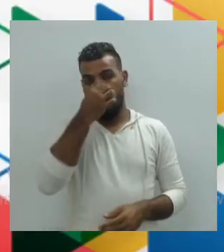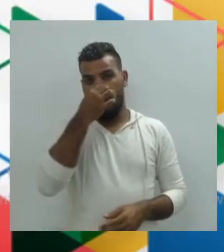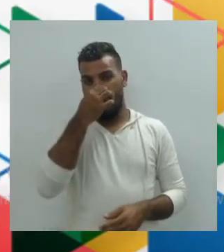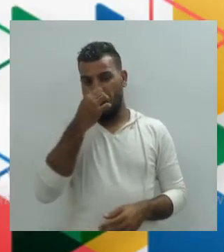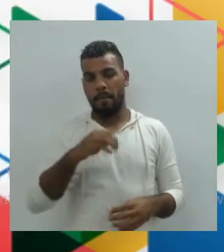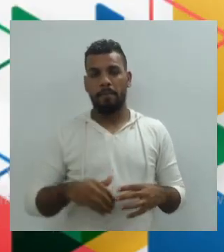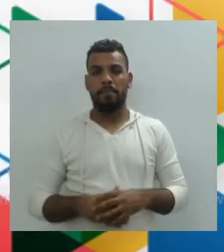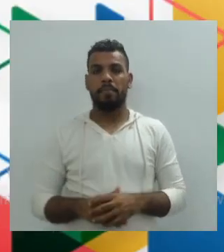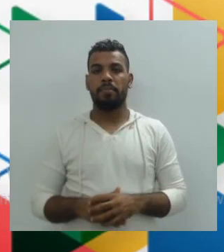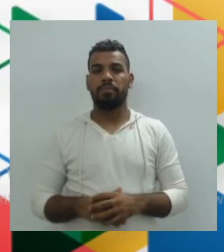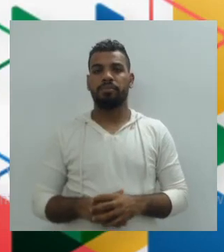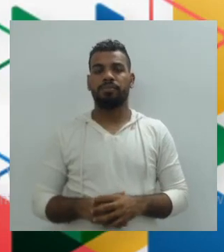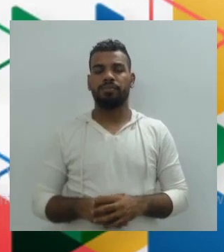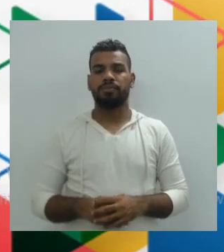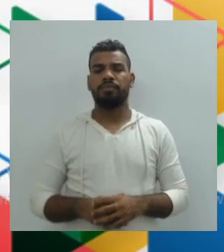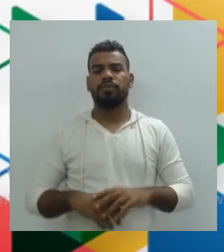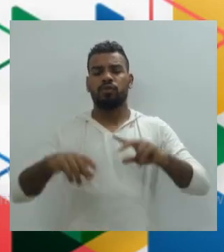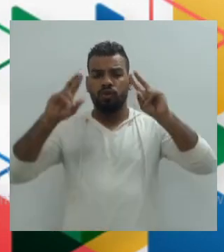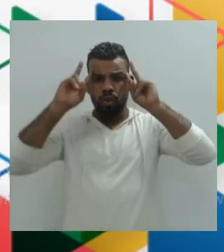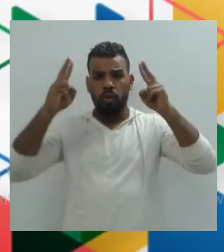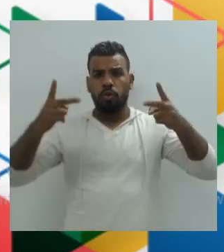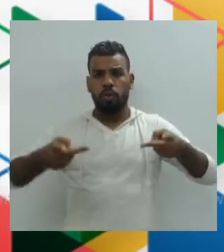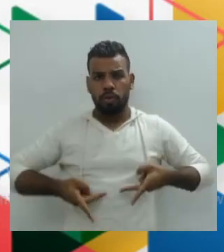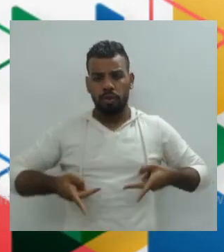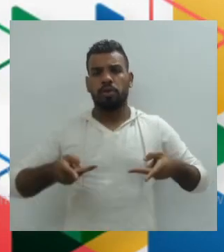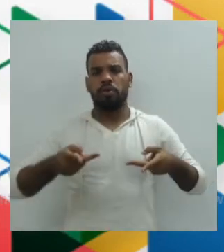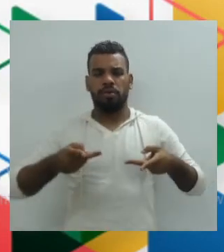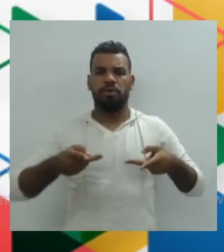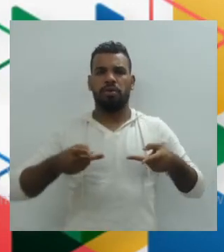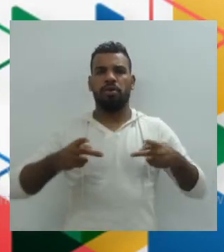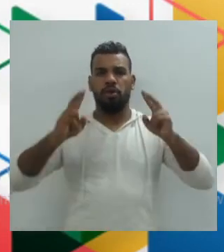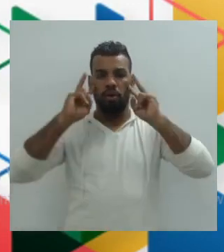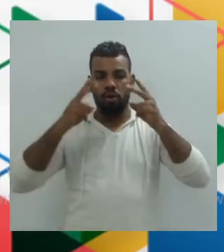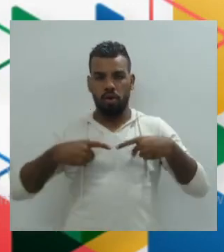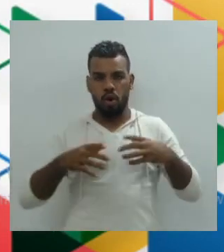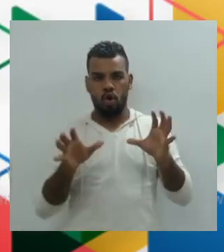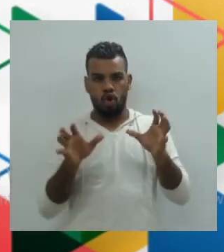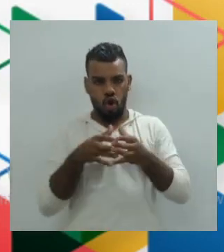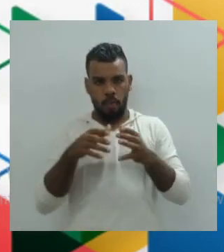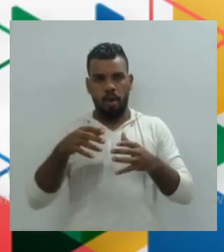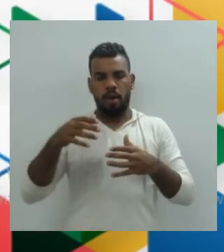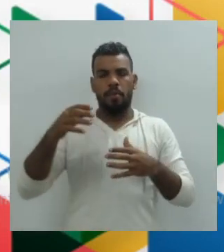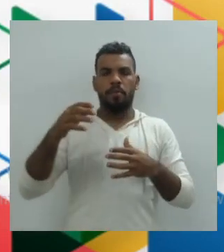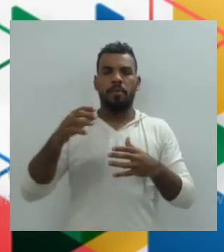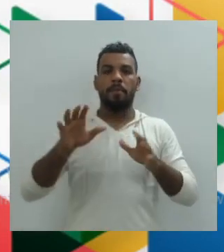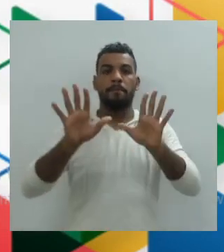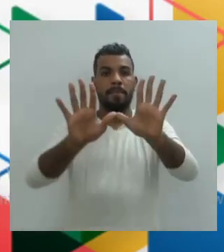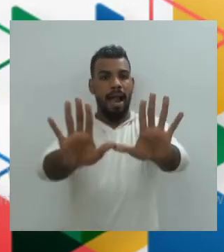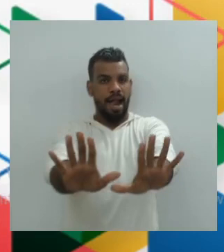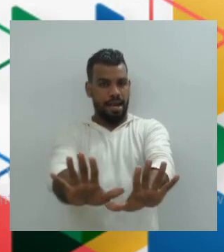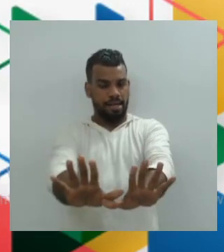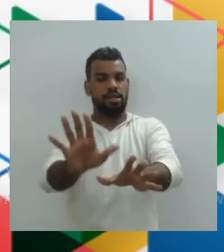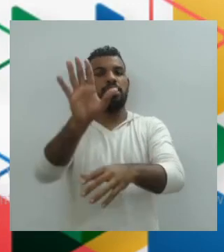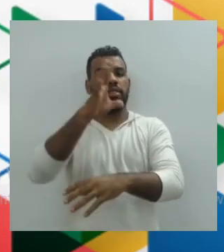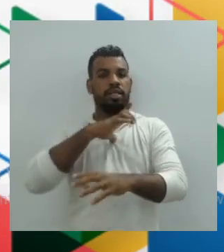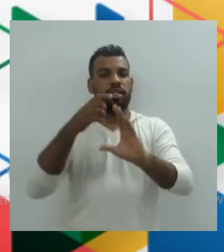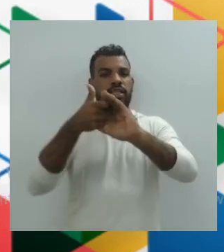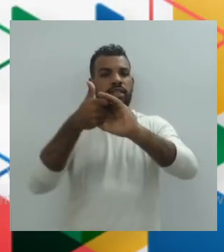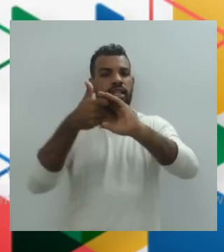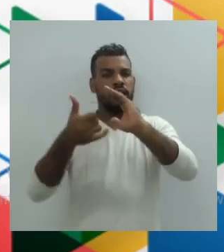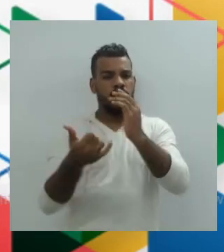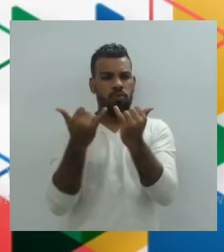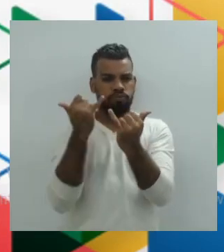Os seres originados de grupos primatas, mas com